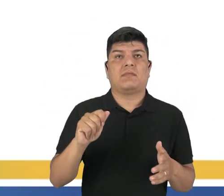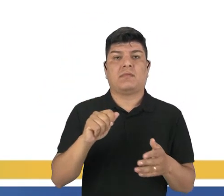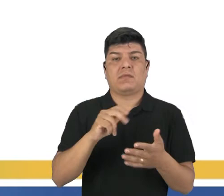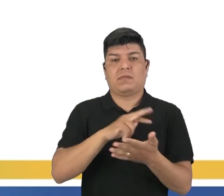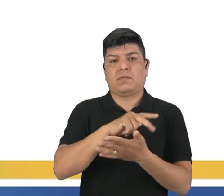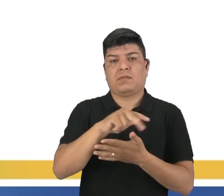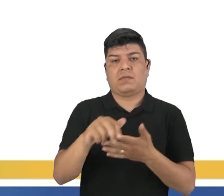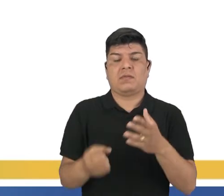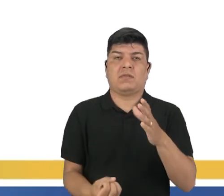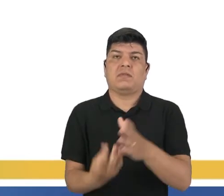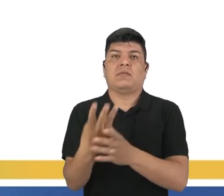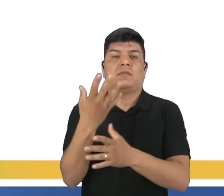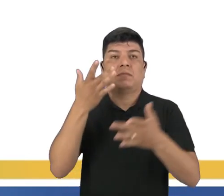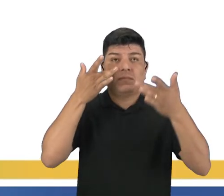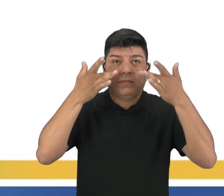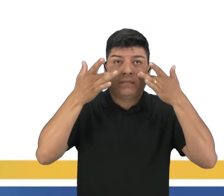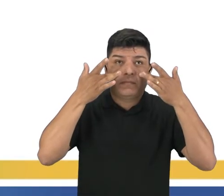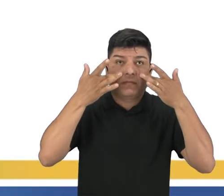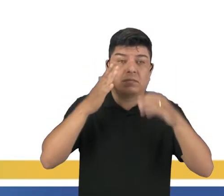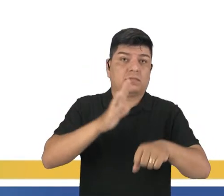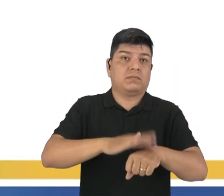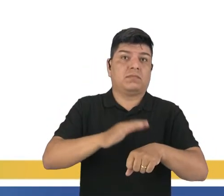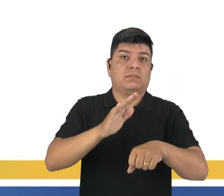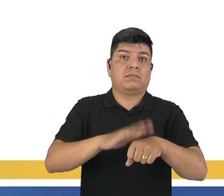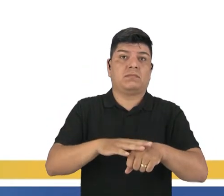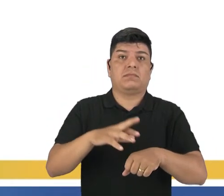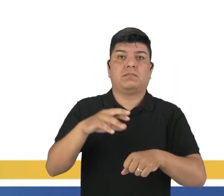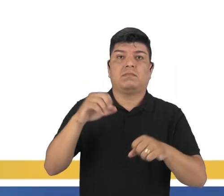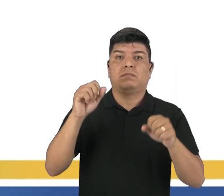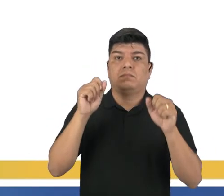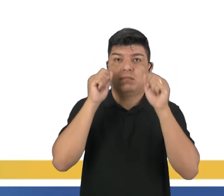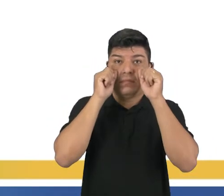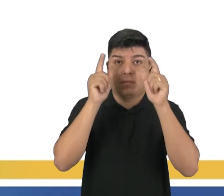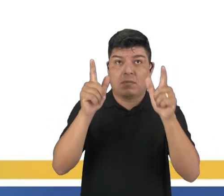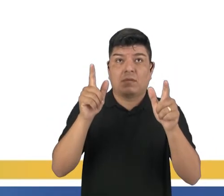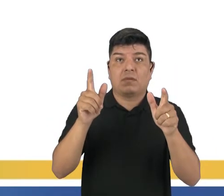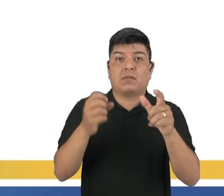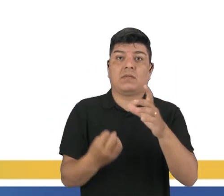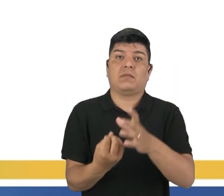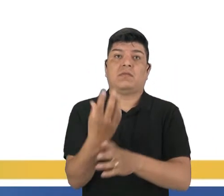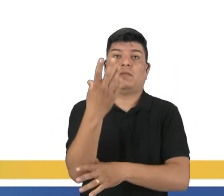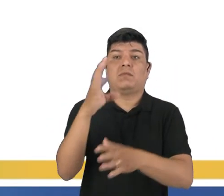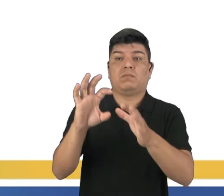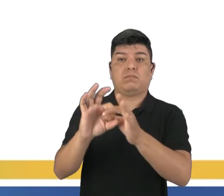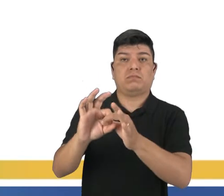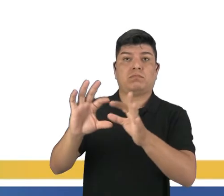teatros. Os que mais chamavam a atenção eram os que foram construídos